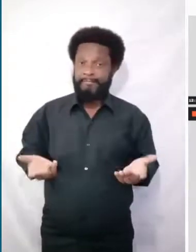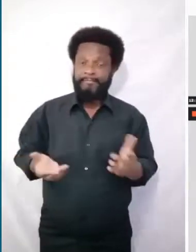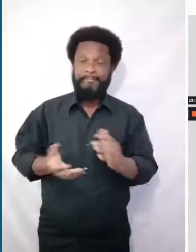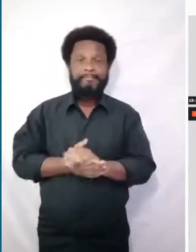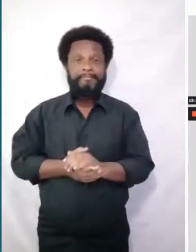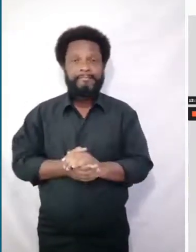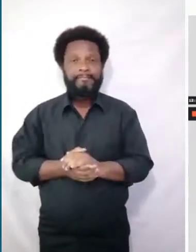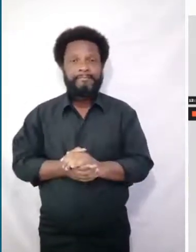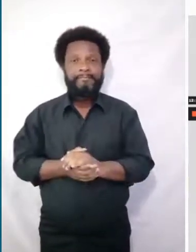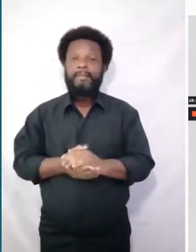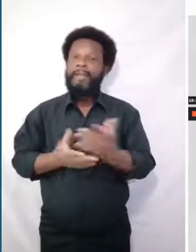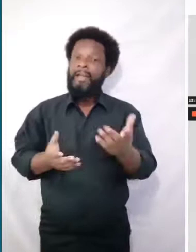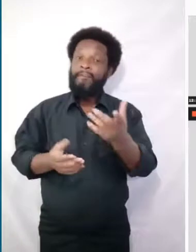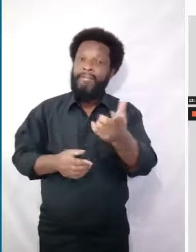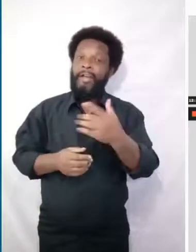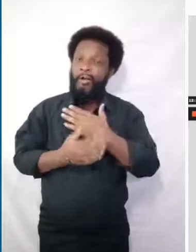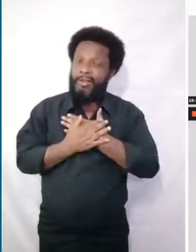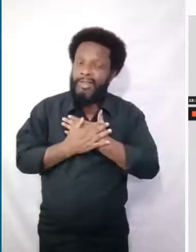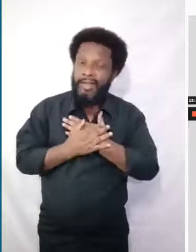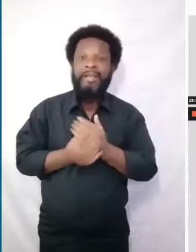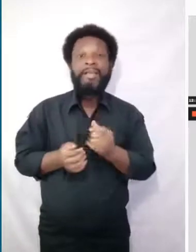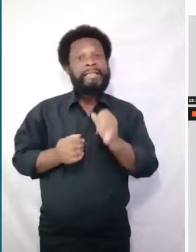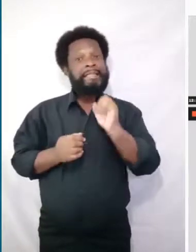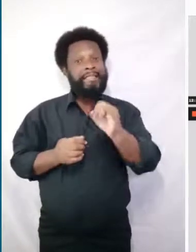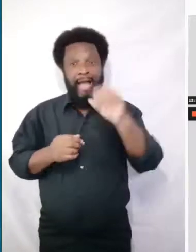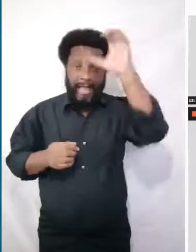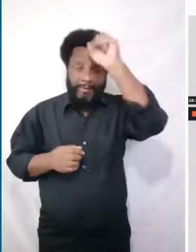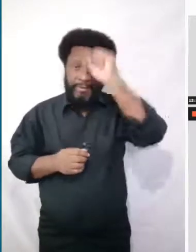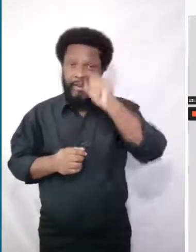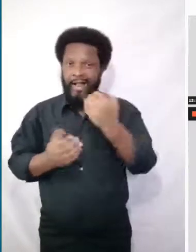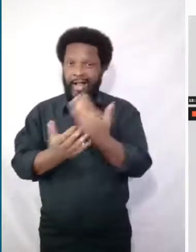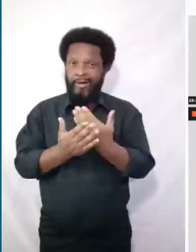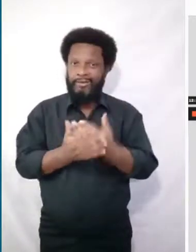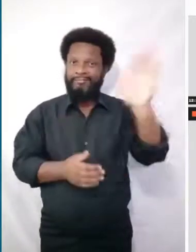H2, CO2, N2, BF3 e CH4.